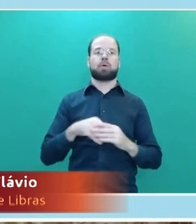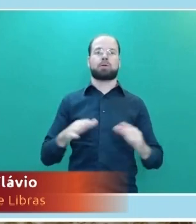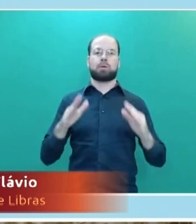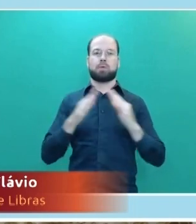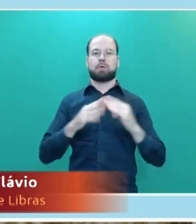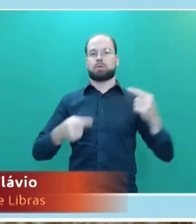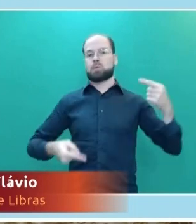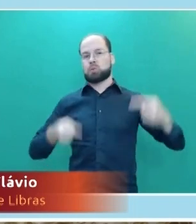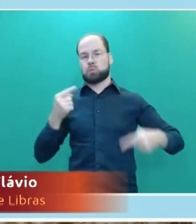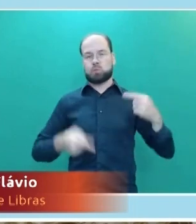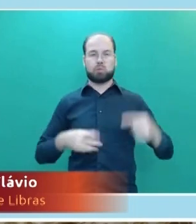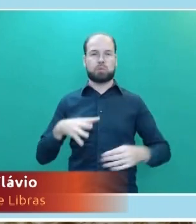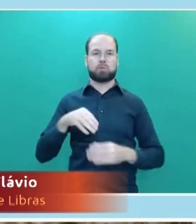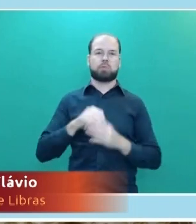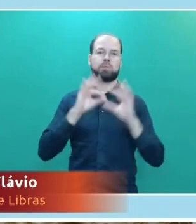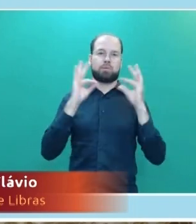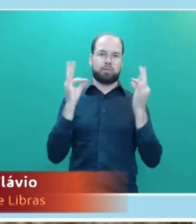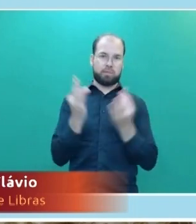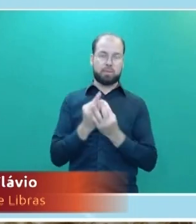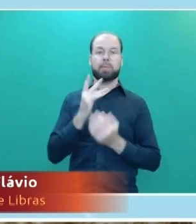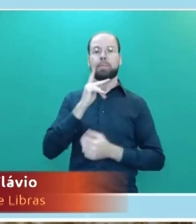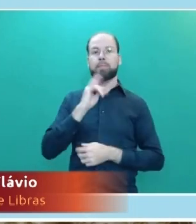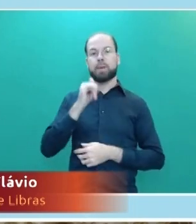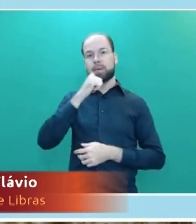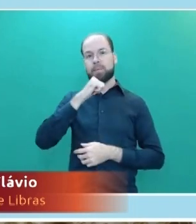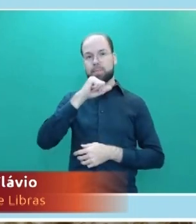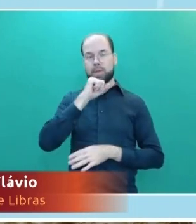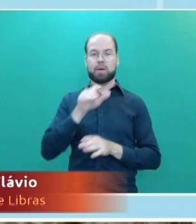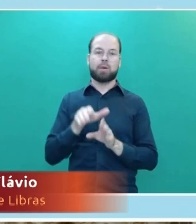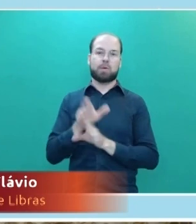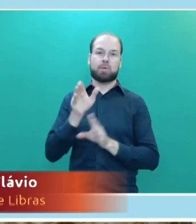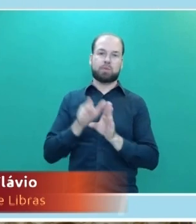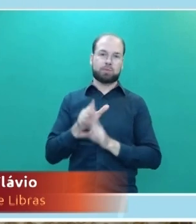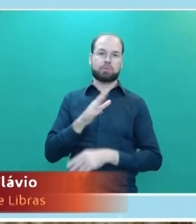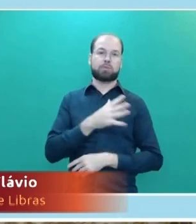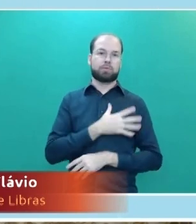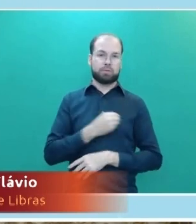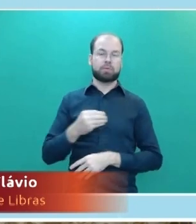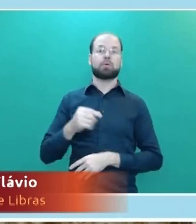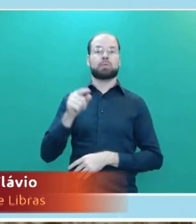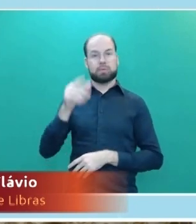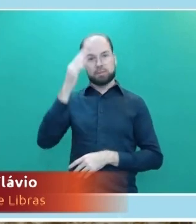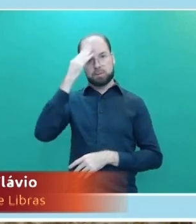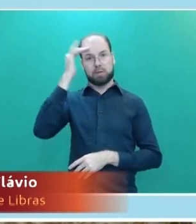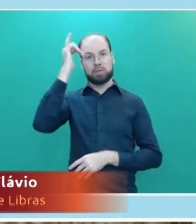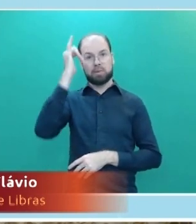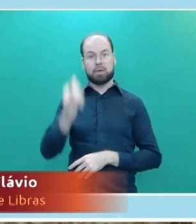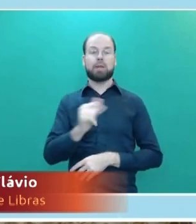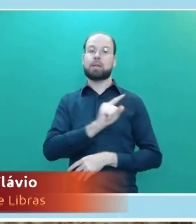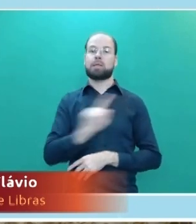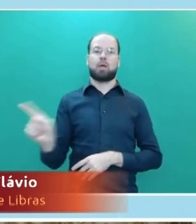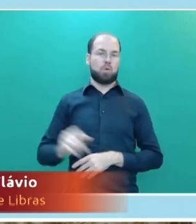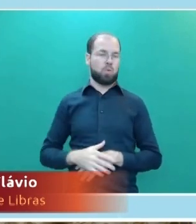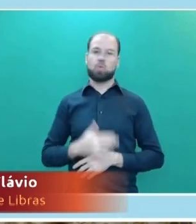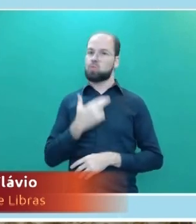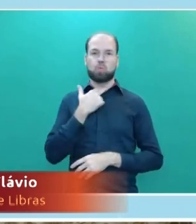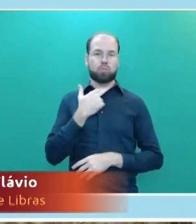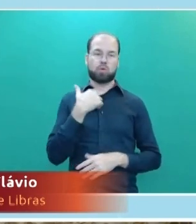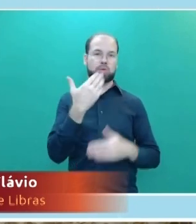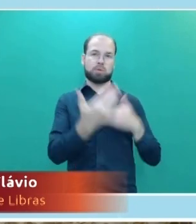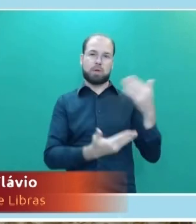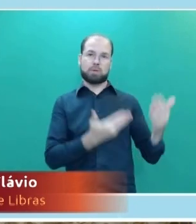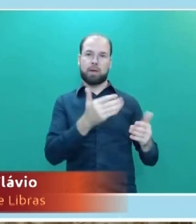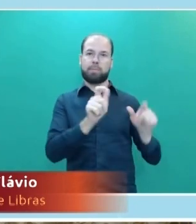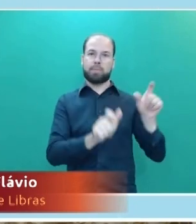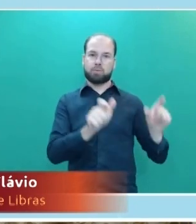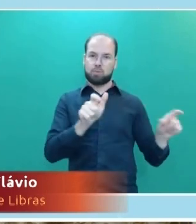família, que os pais corrijam seus filhos, que saibam dizer não. Não se pode tratar as pessoas assim, não se